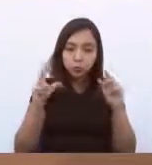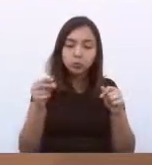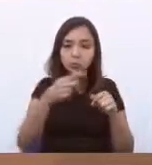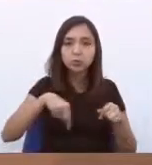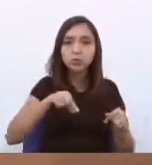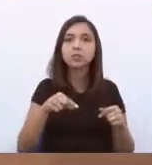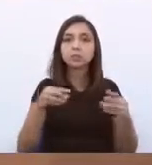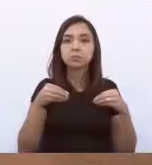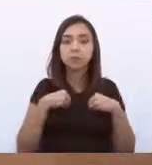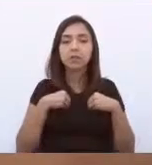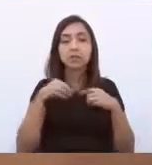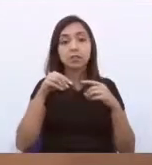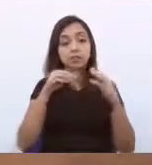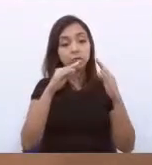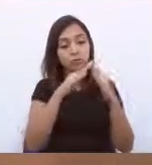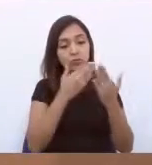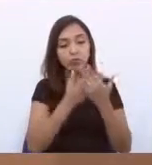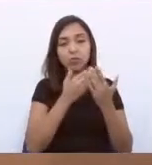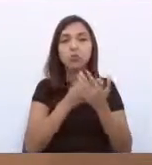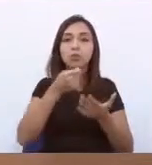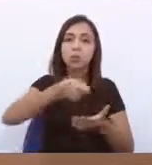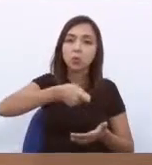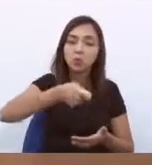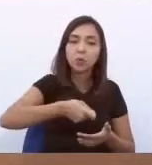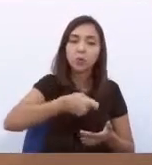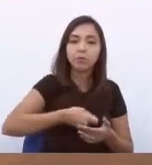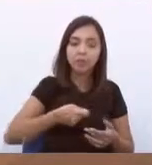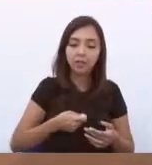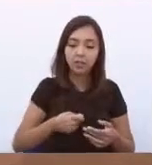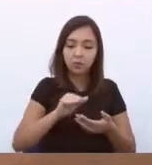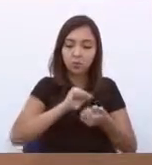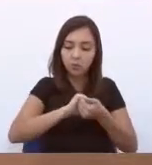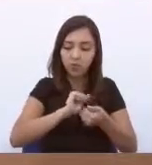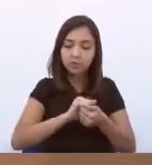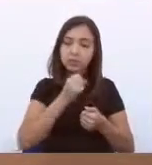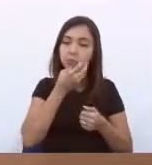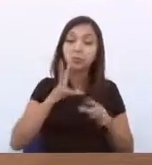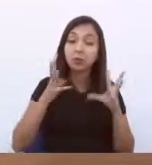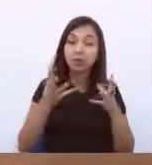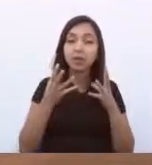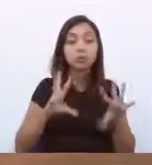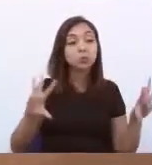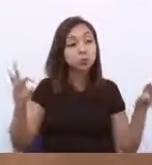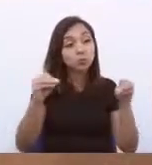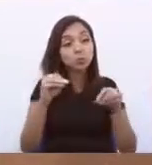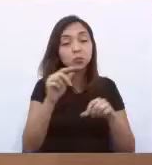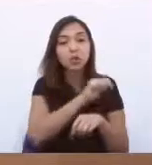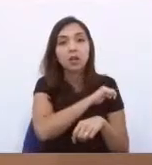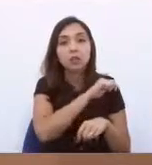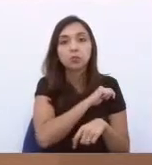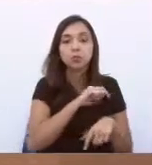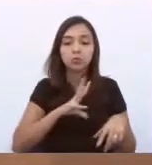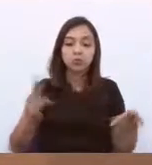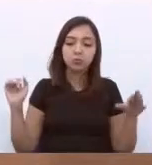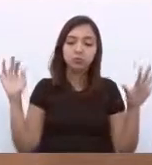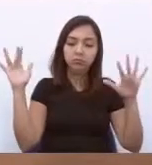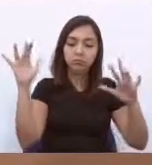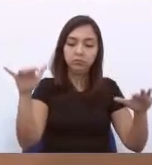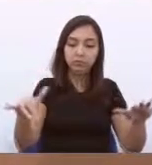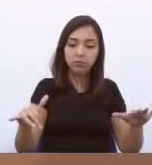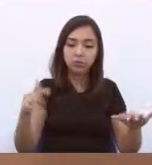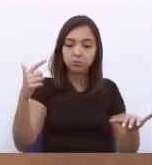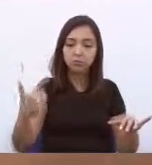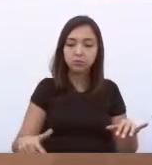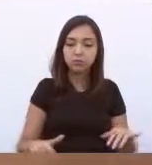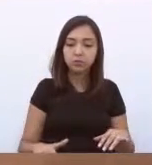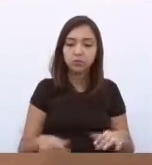merecemos, uma escola de qualidade, cobrar. Eu espero que os alunos e a comunidade ocupa as escolas a partir do ano que vem, de